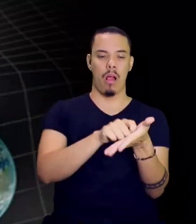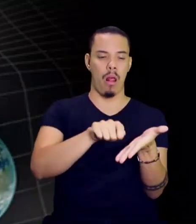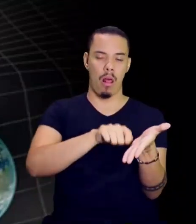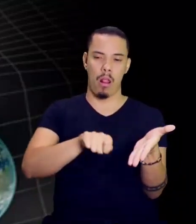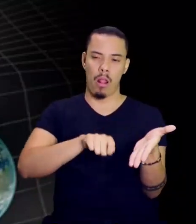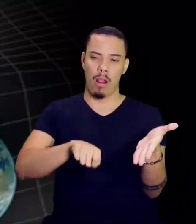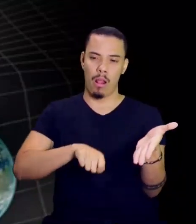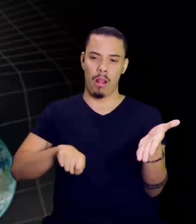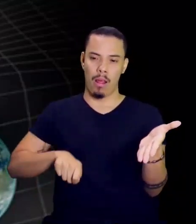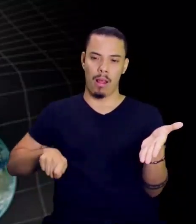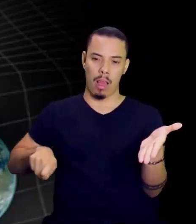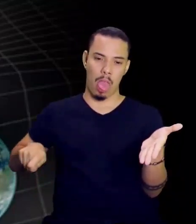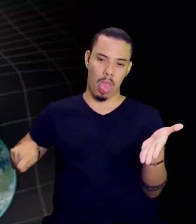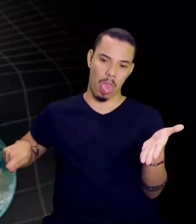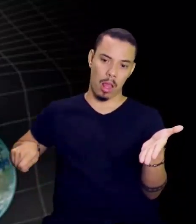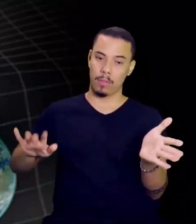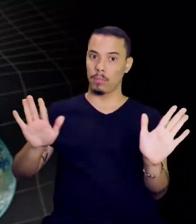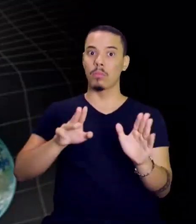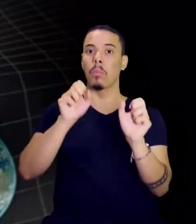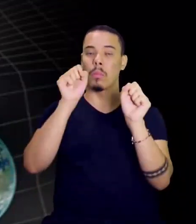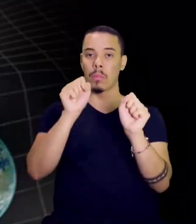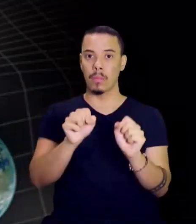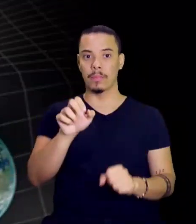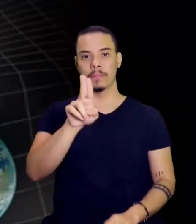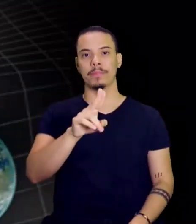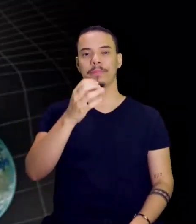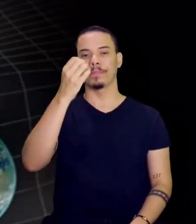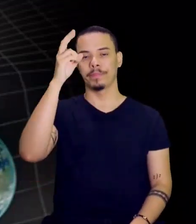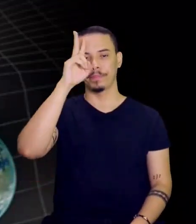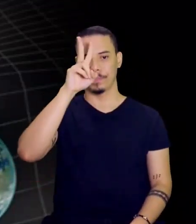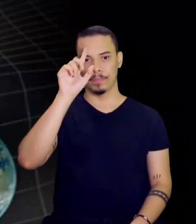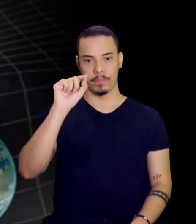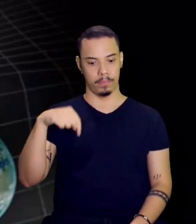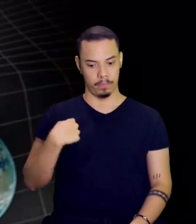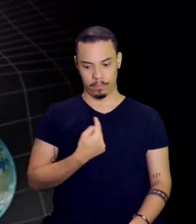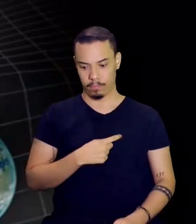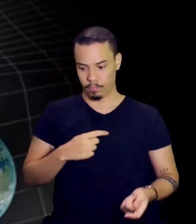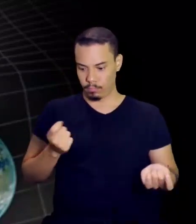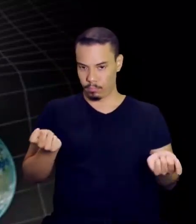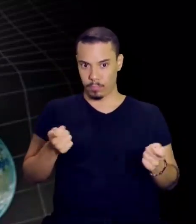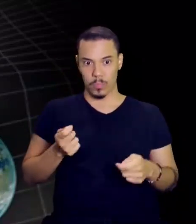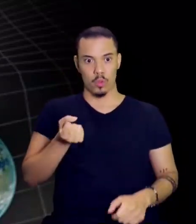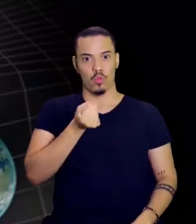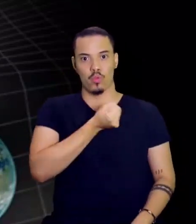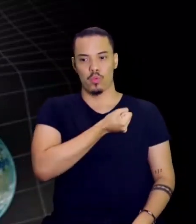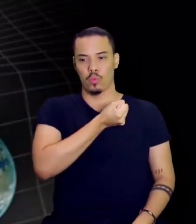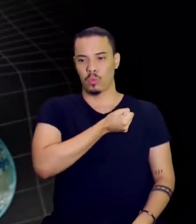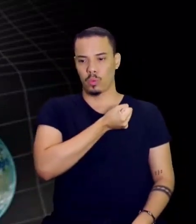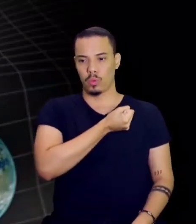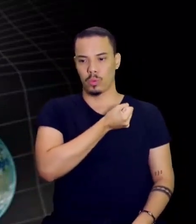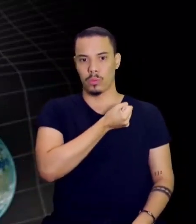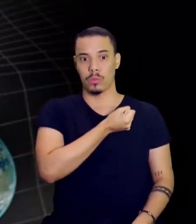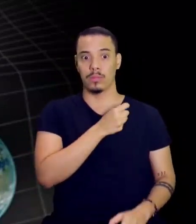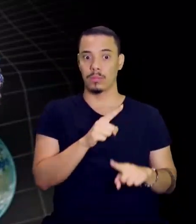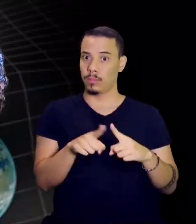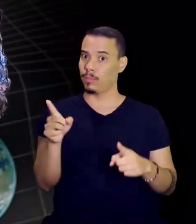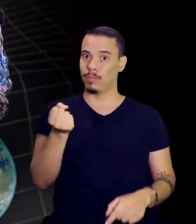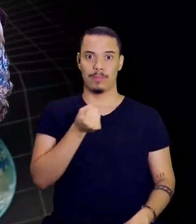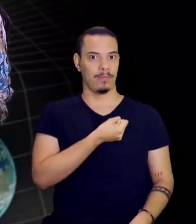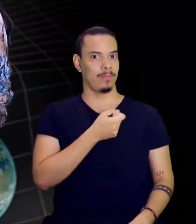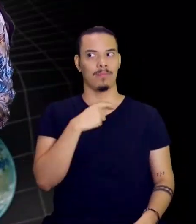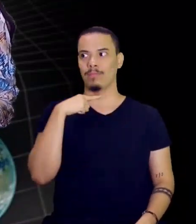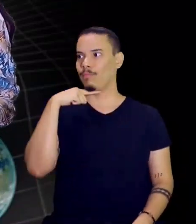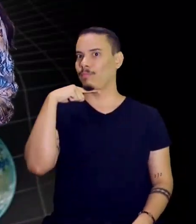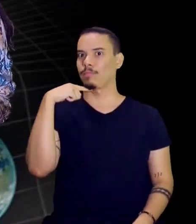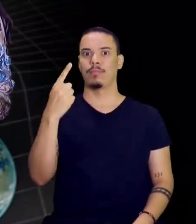etc., então você pode usar. Lembrando que nós aqui fazemos o melhor possível para que os números não sejam tão... Mas esse é um número que não dá para